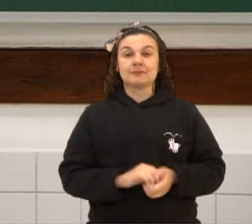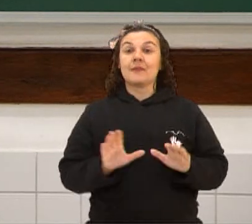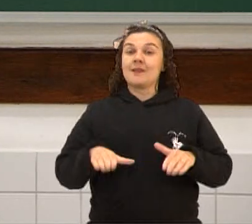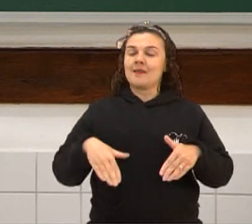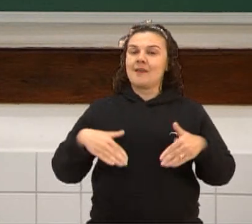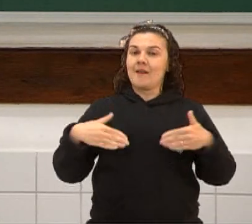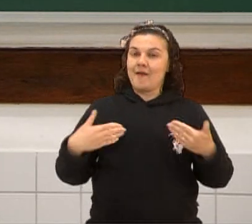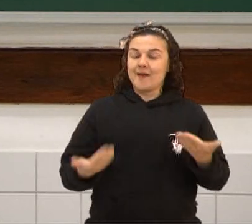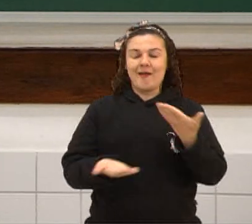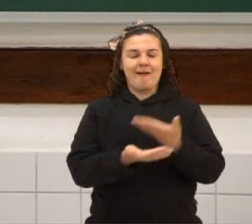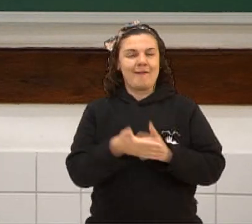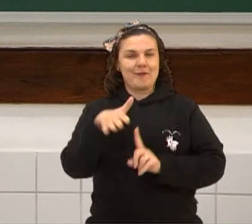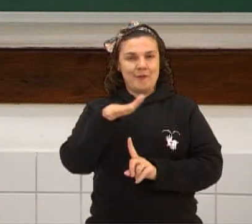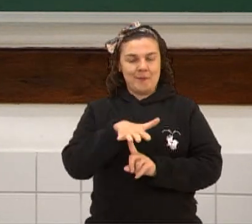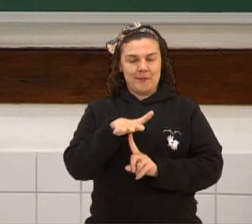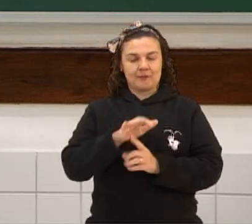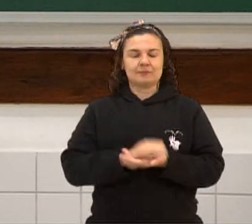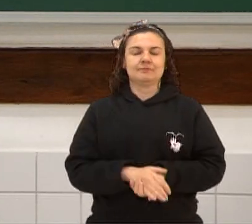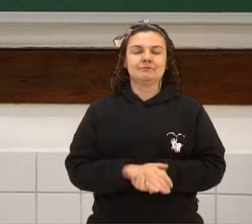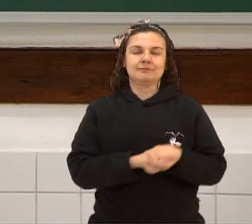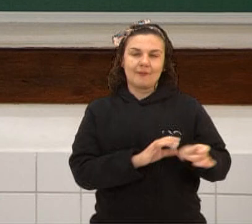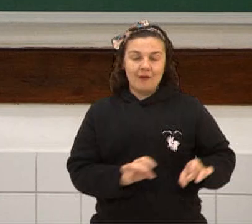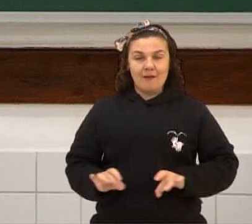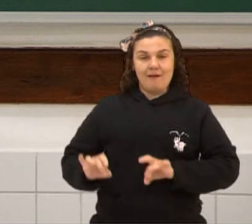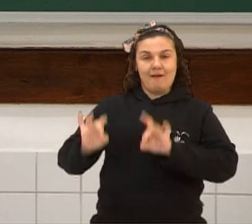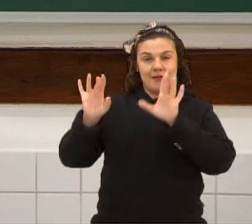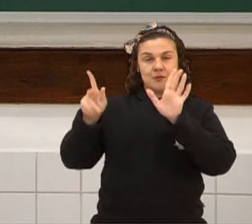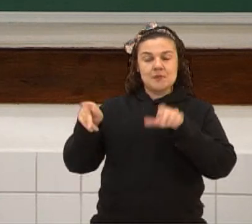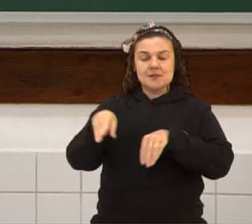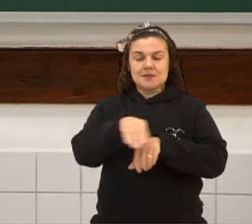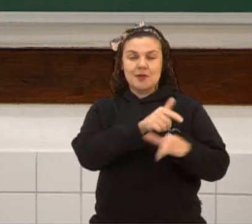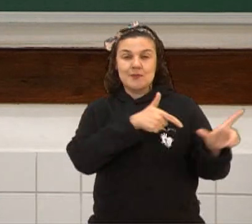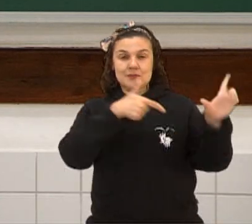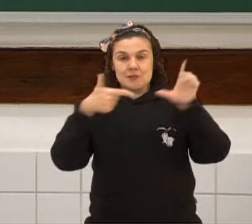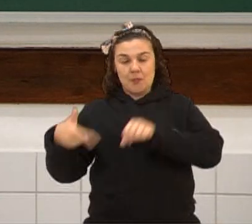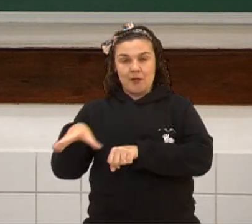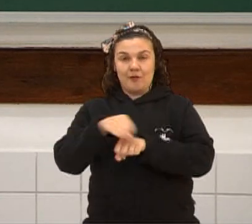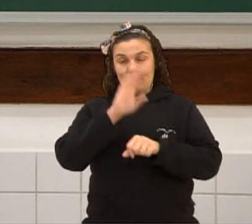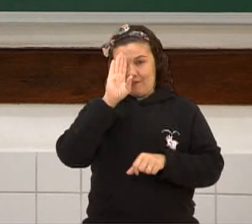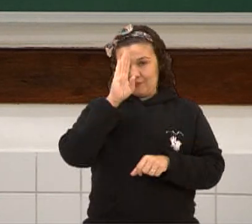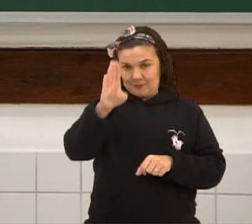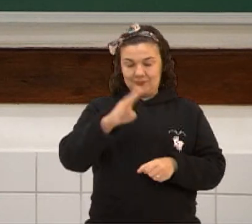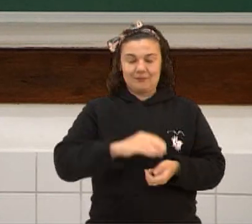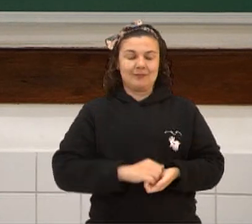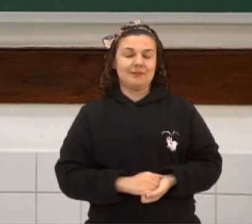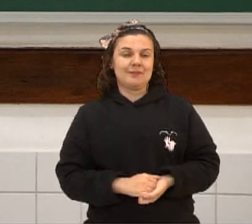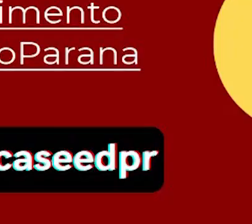foi mais uma Aula Paraná, especial Semana do Conhecimento. Valeu, até a próxima!